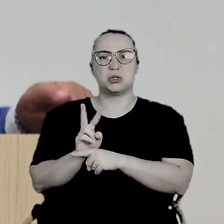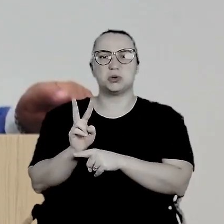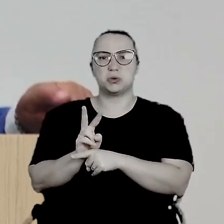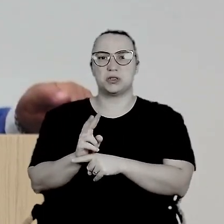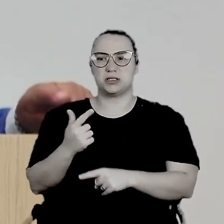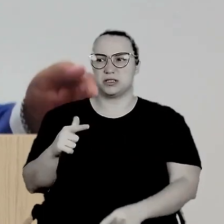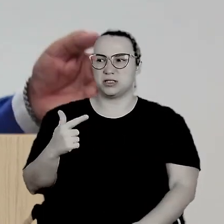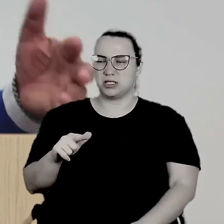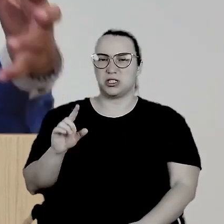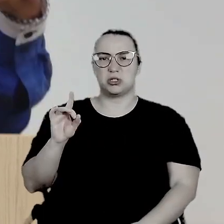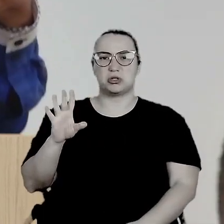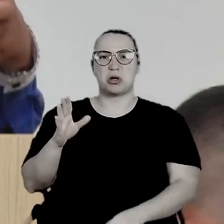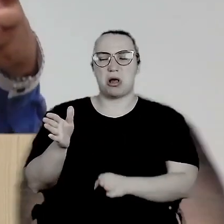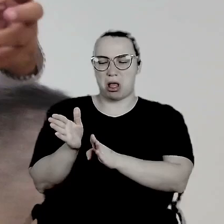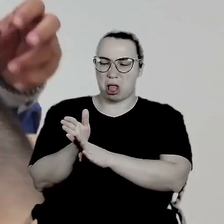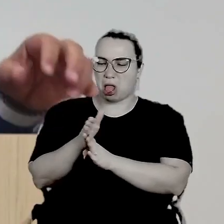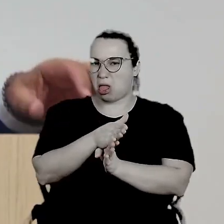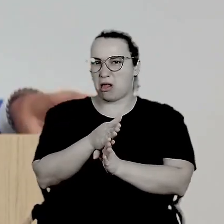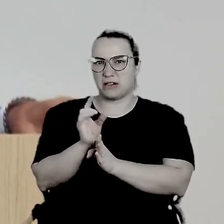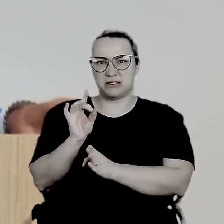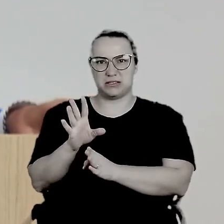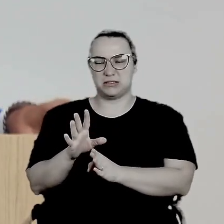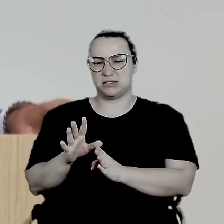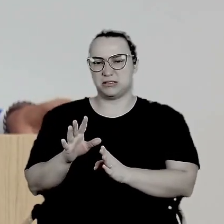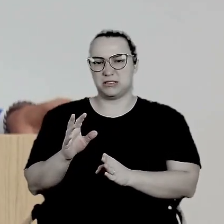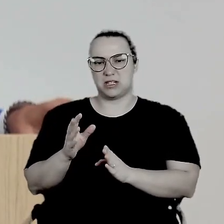encostaram. Como que a hora que tirar